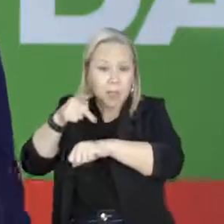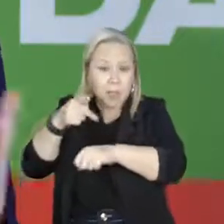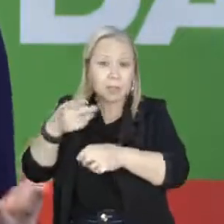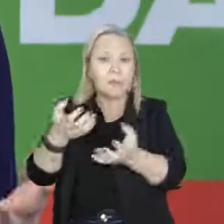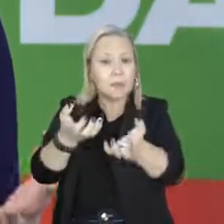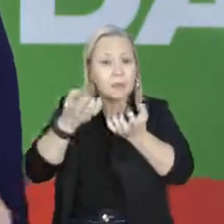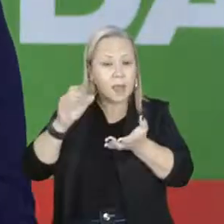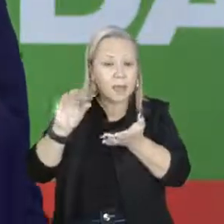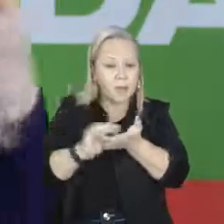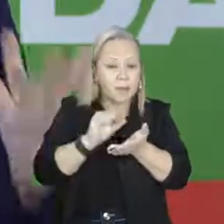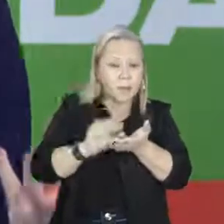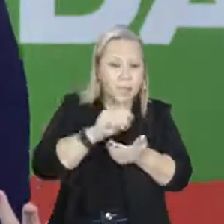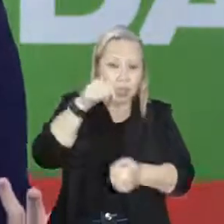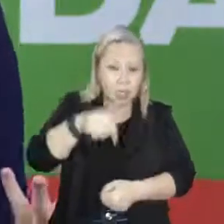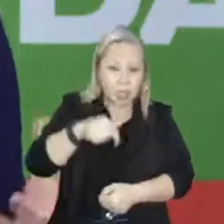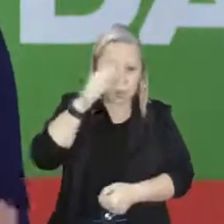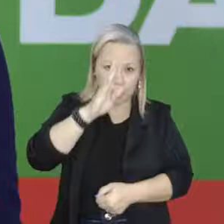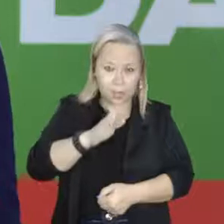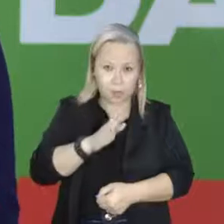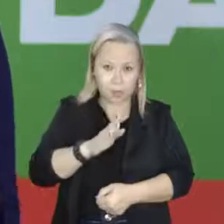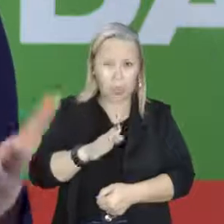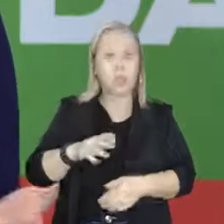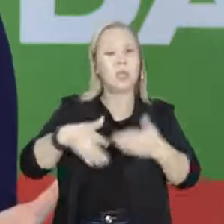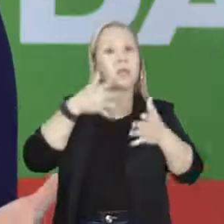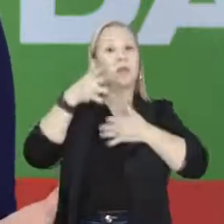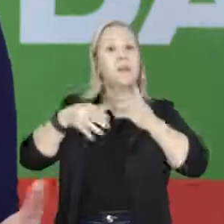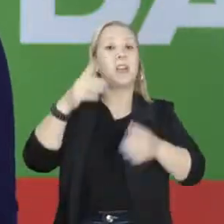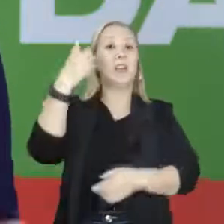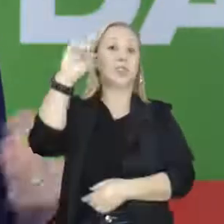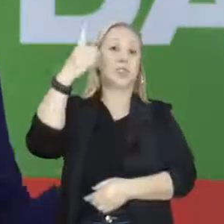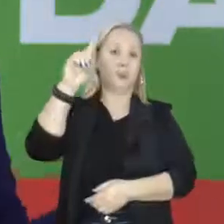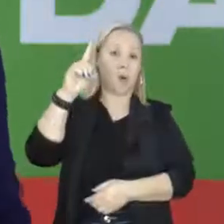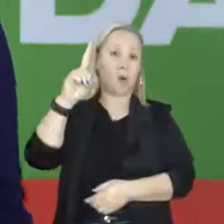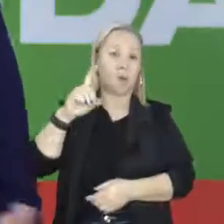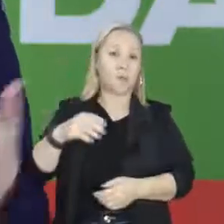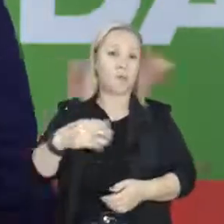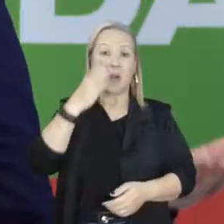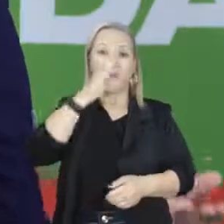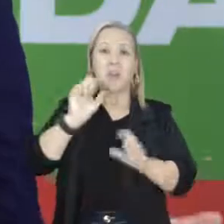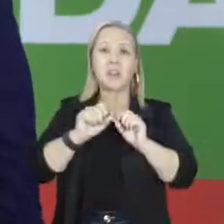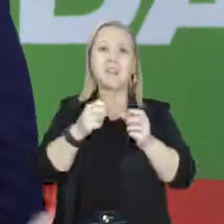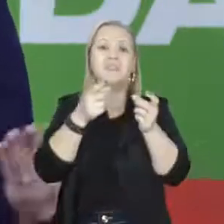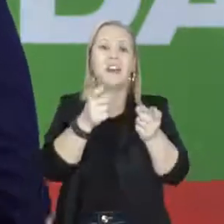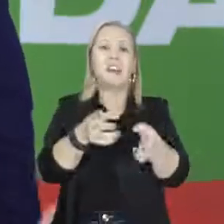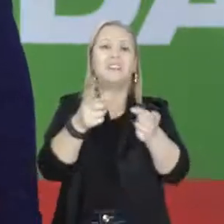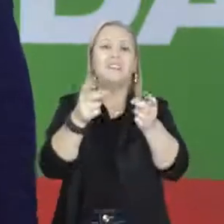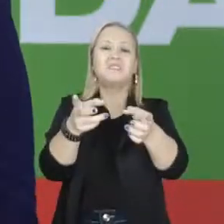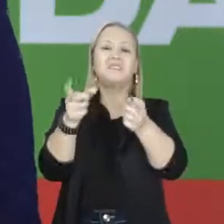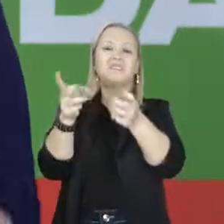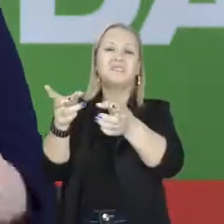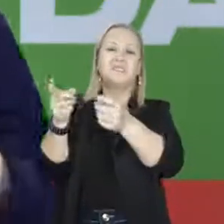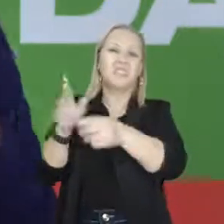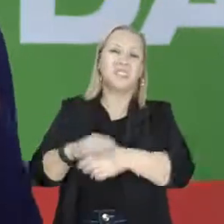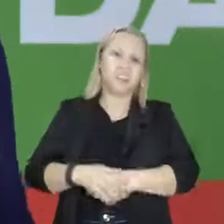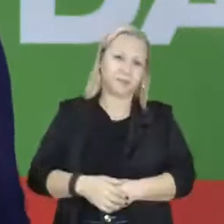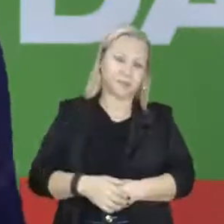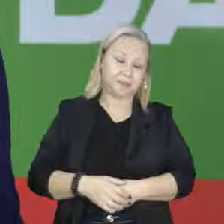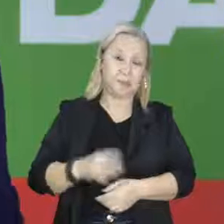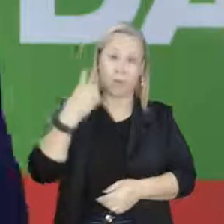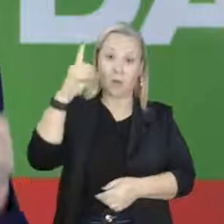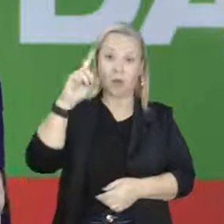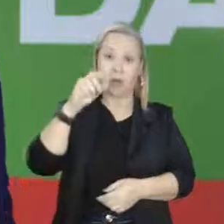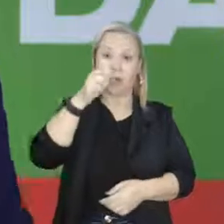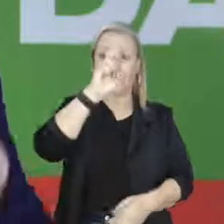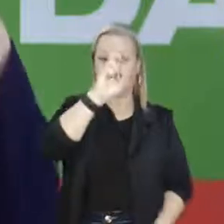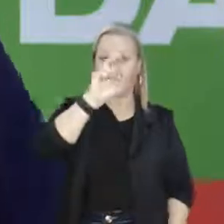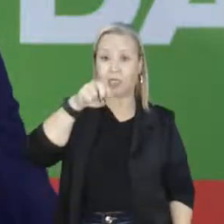O Brasil está, entendo o que eu vou dizer, em liquidação, em função do dólar, está a 5,20, 5,15. Todos os